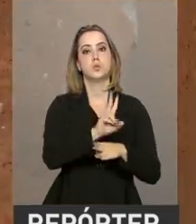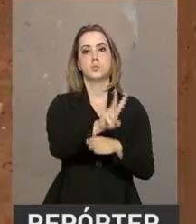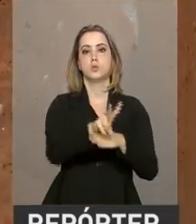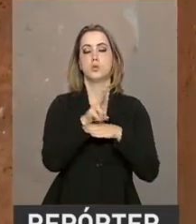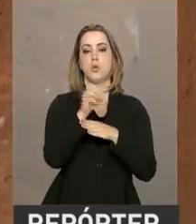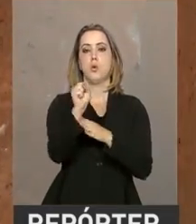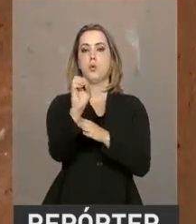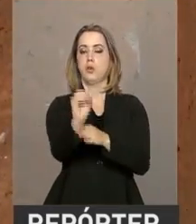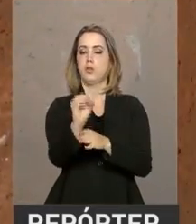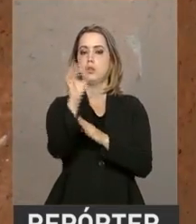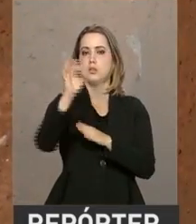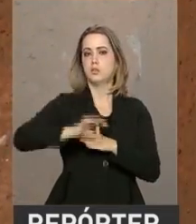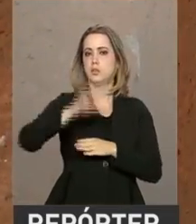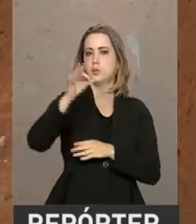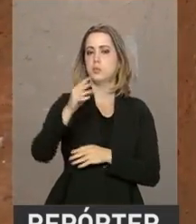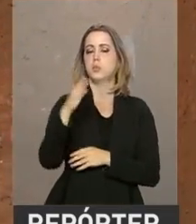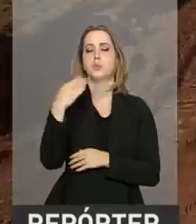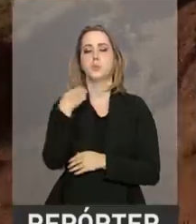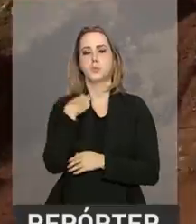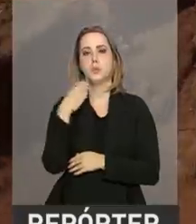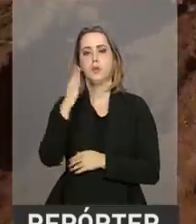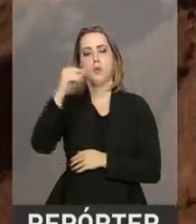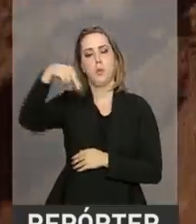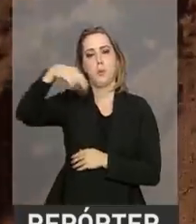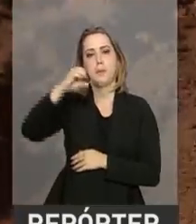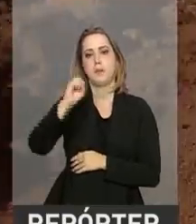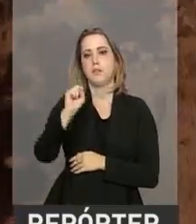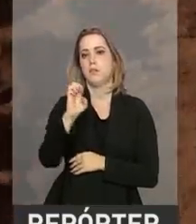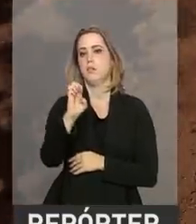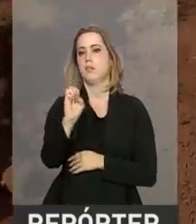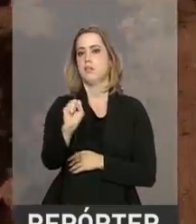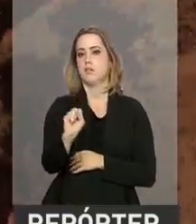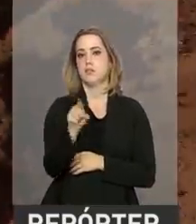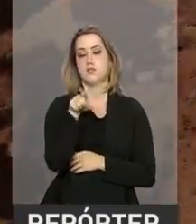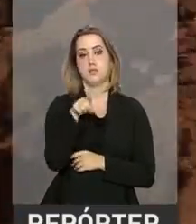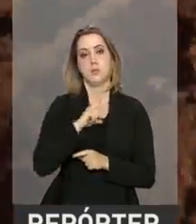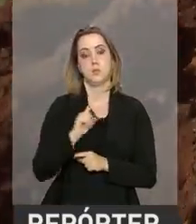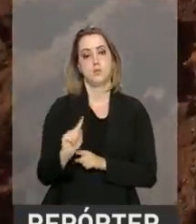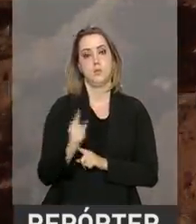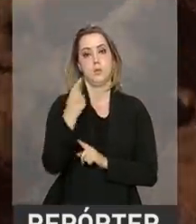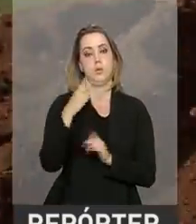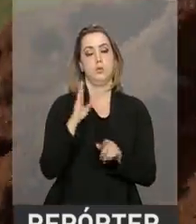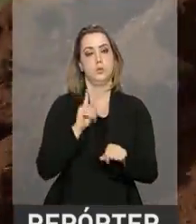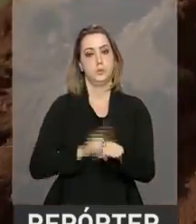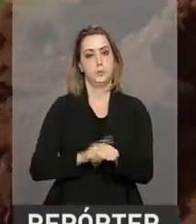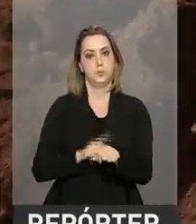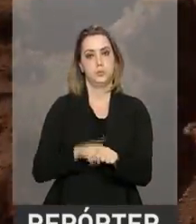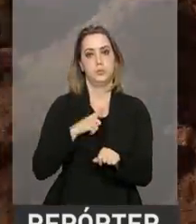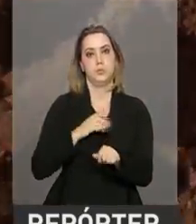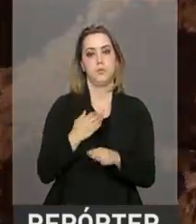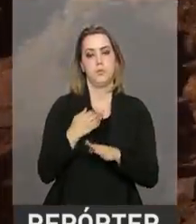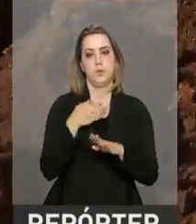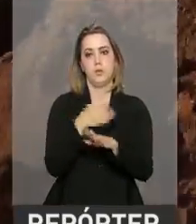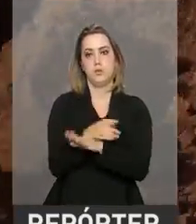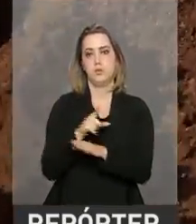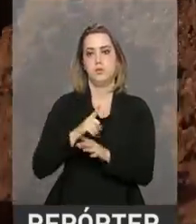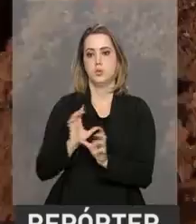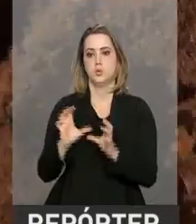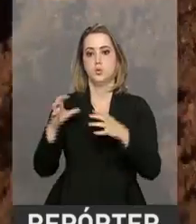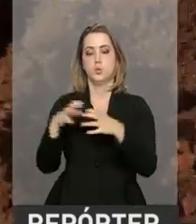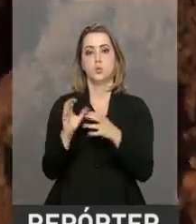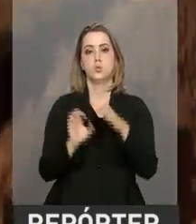até 80% do bnds no primeiro momento o programa de concessões prevê a participação de companhias de